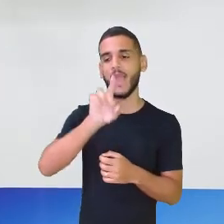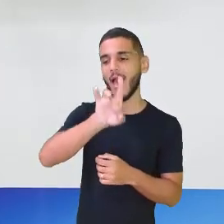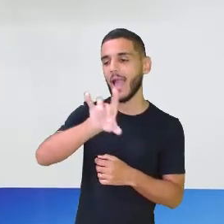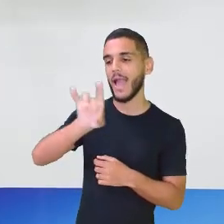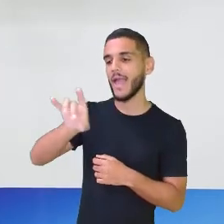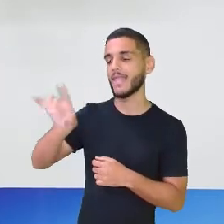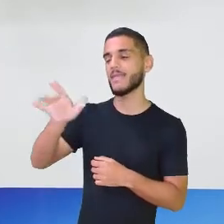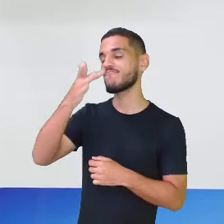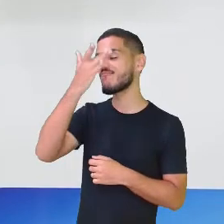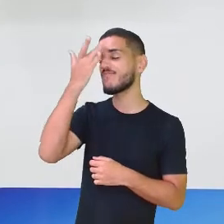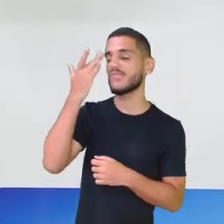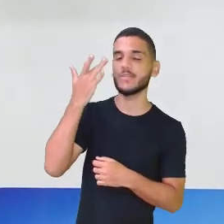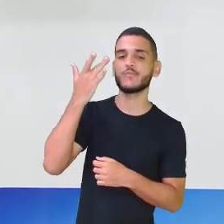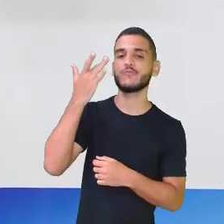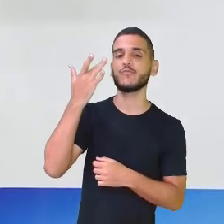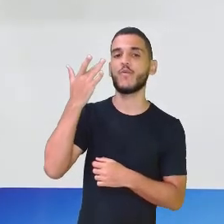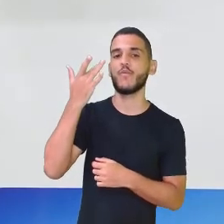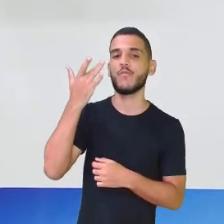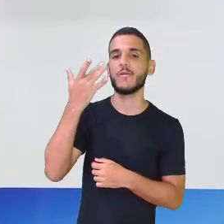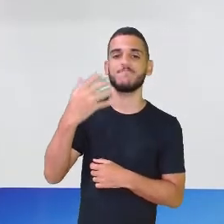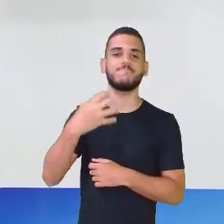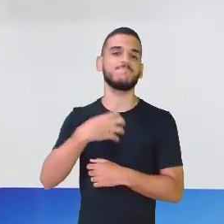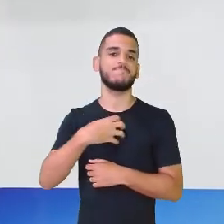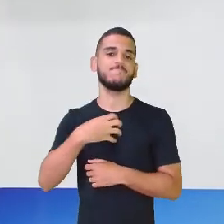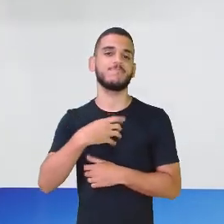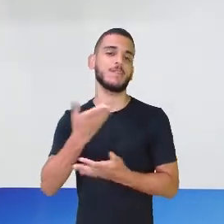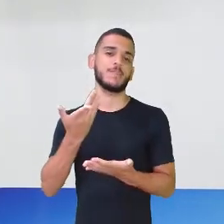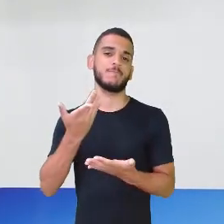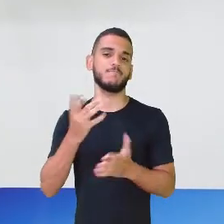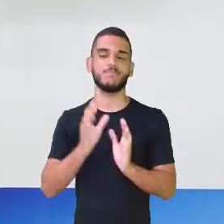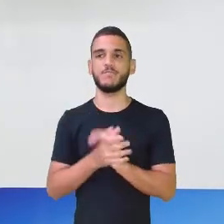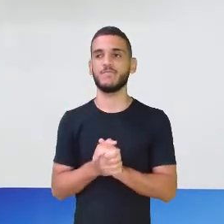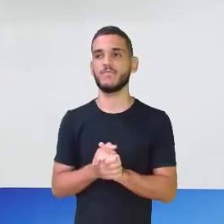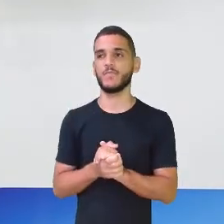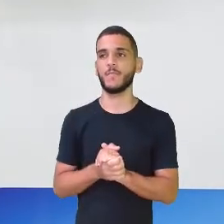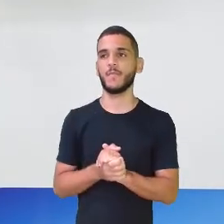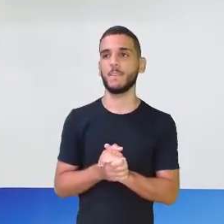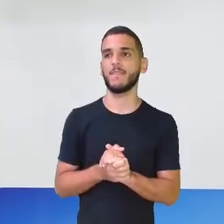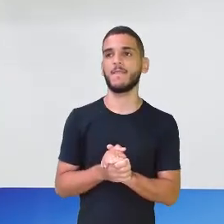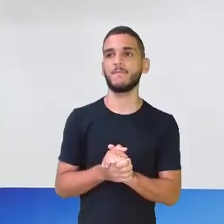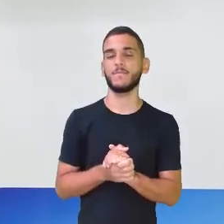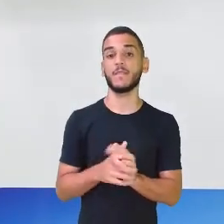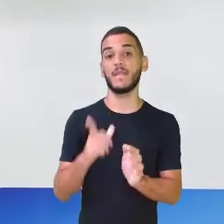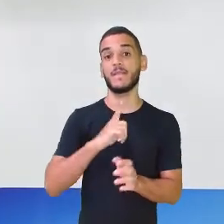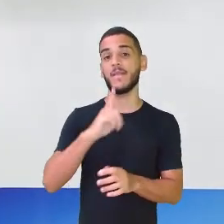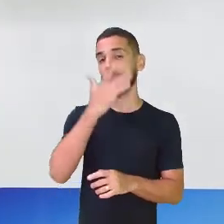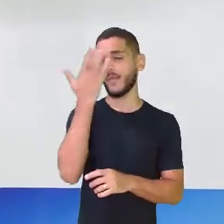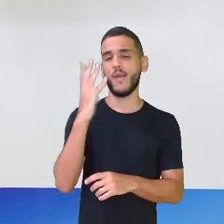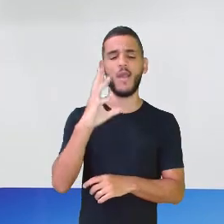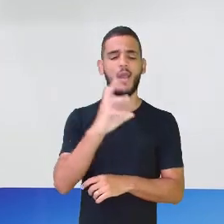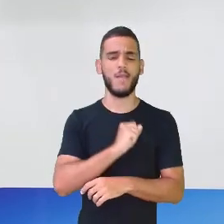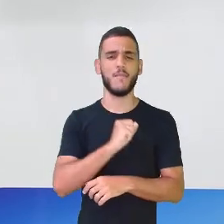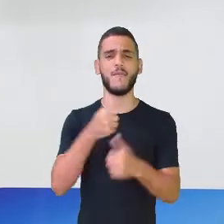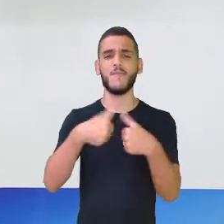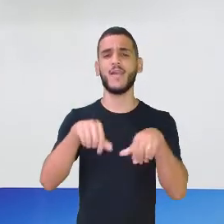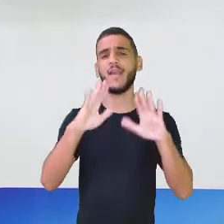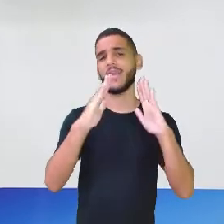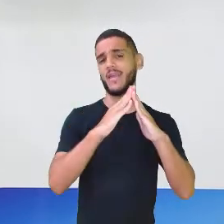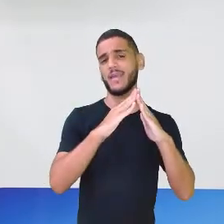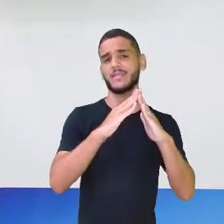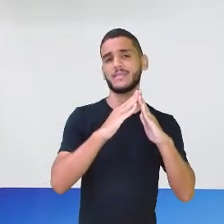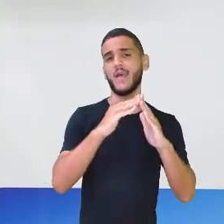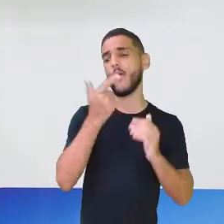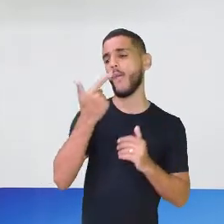o mesmo prazer de estar numa praia, de estar num campo. Tem gente que gosta de estar, sabe aonde? É em casa. Tem gente que gosta de estar